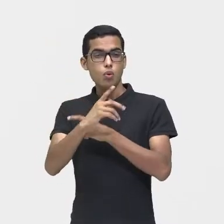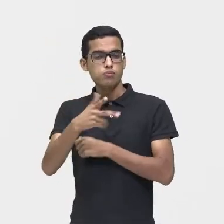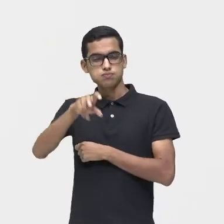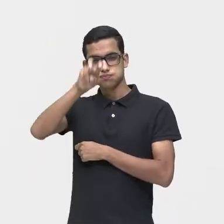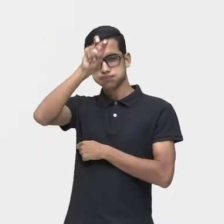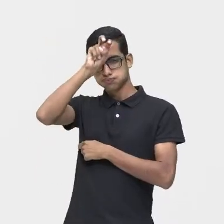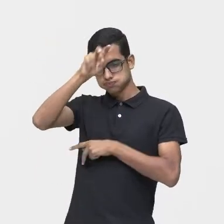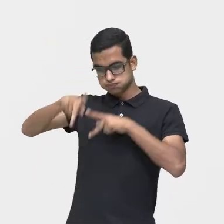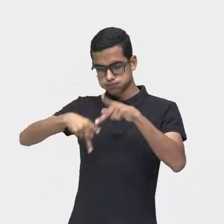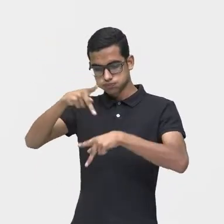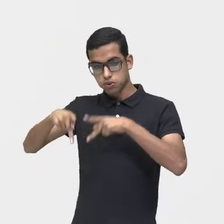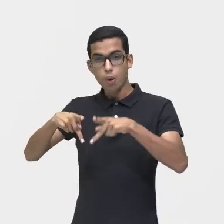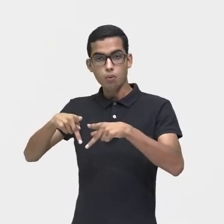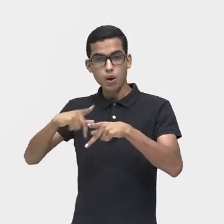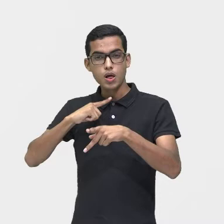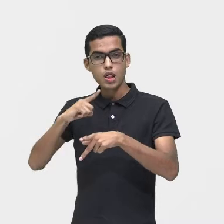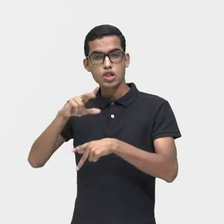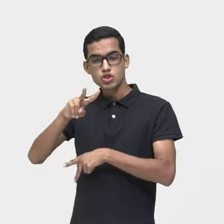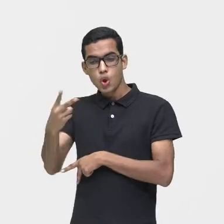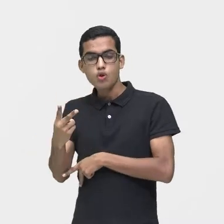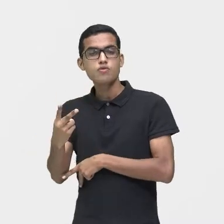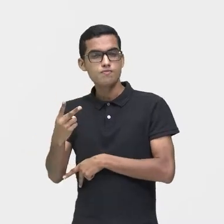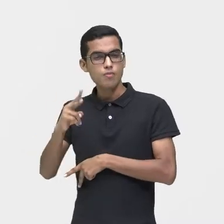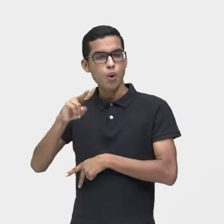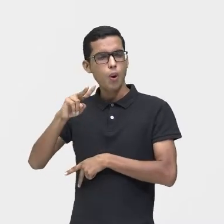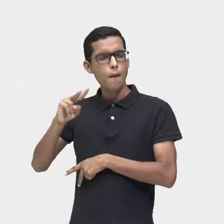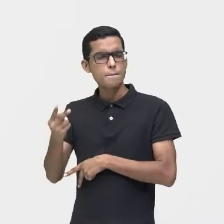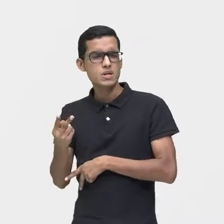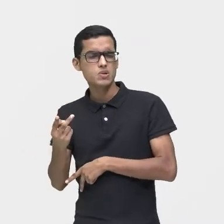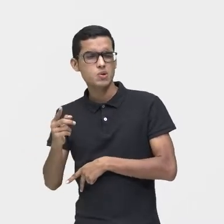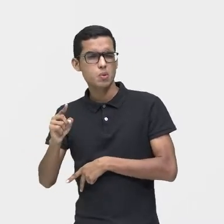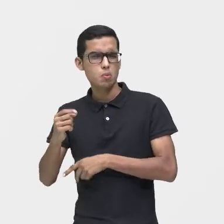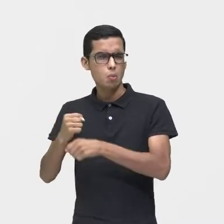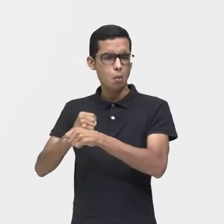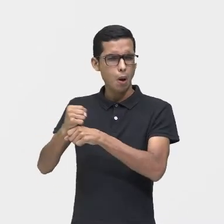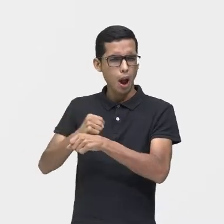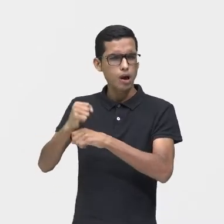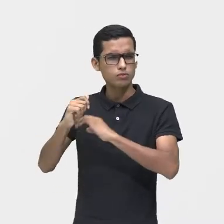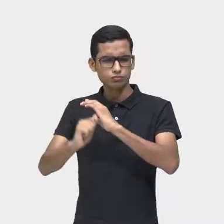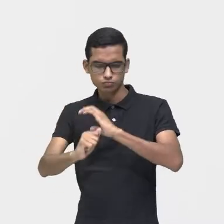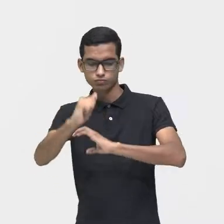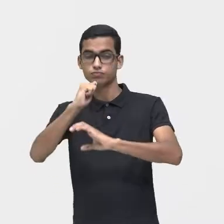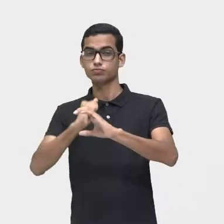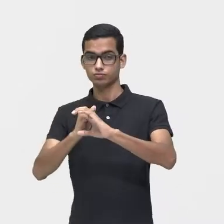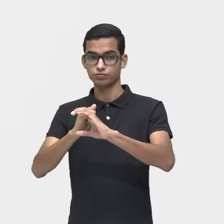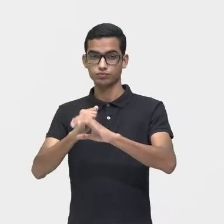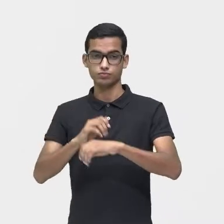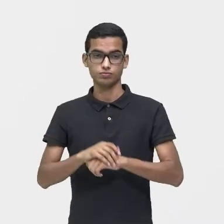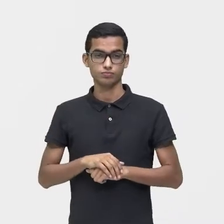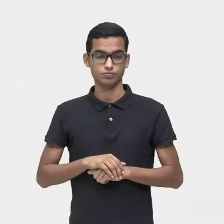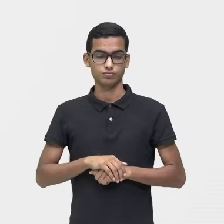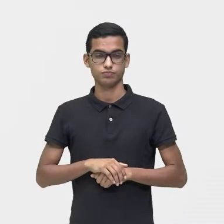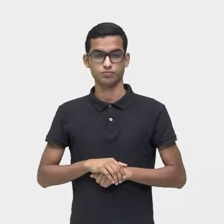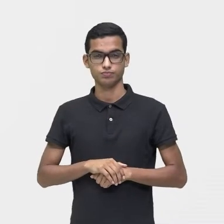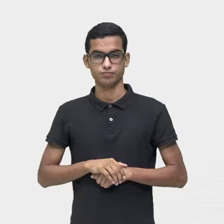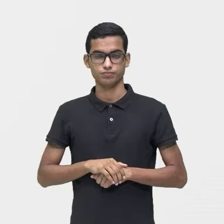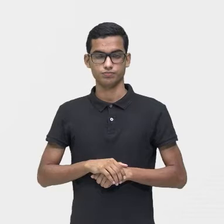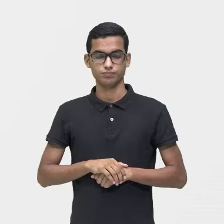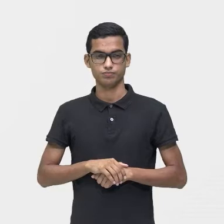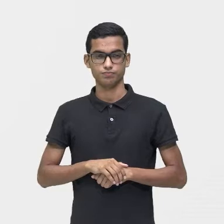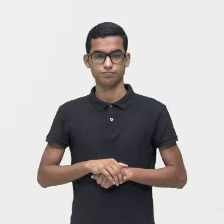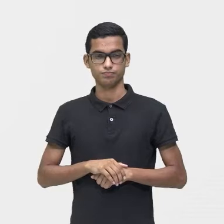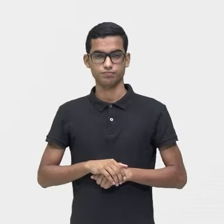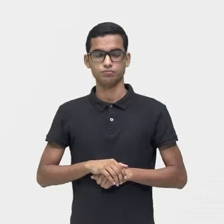Cristo. Olha só, mais uma vez, coisa antiga, né? 2000 anos antes de Cristo. Mais tarde,